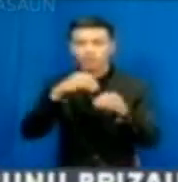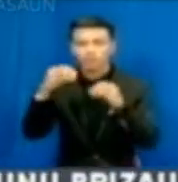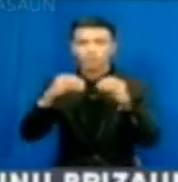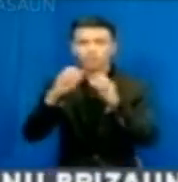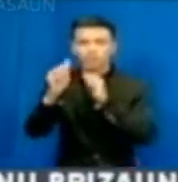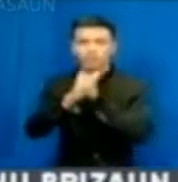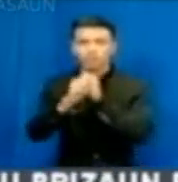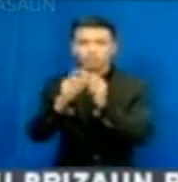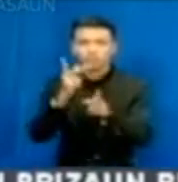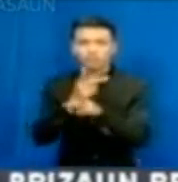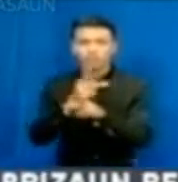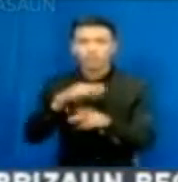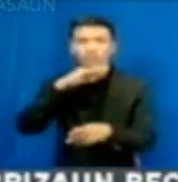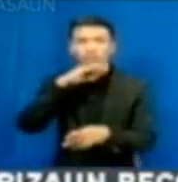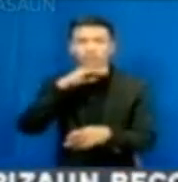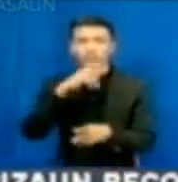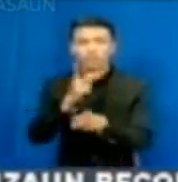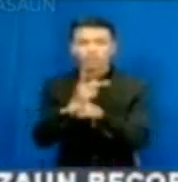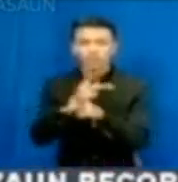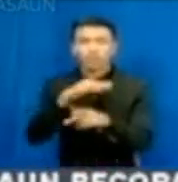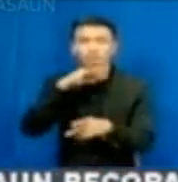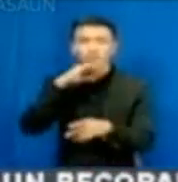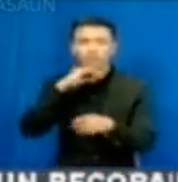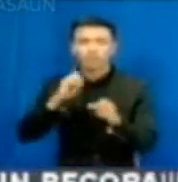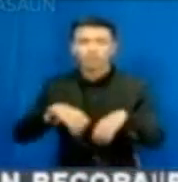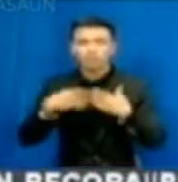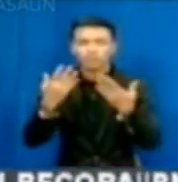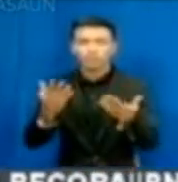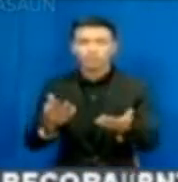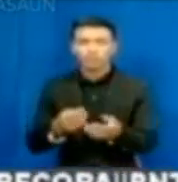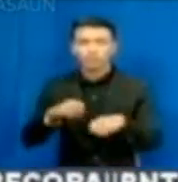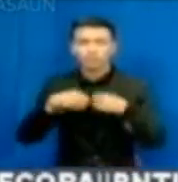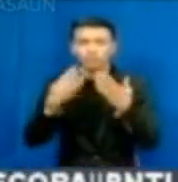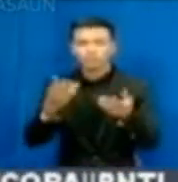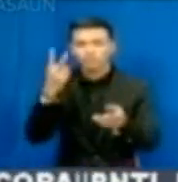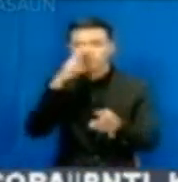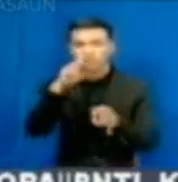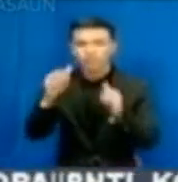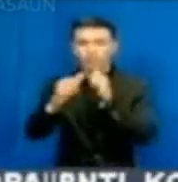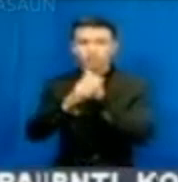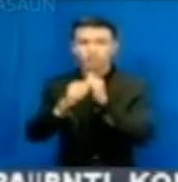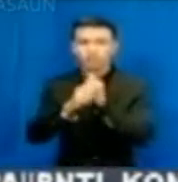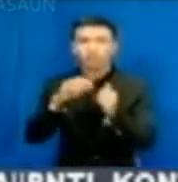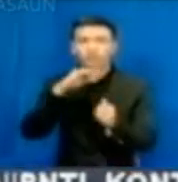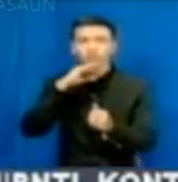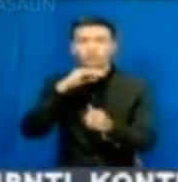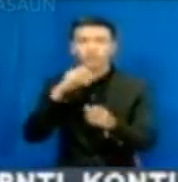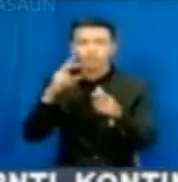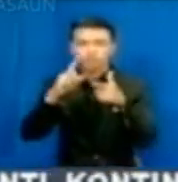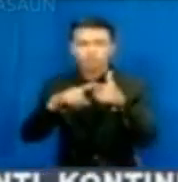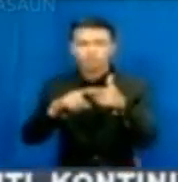prevenção Lixo, né Atu prevene Lixo, né Oinsha Oinsha, atu haré Assunto controle Lixo, né Oinsha Né,